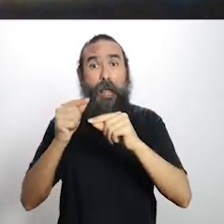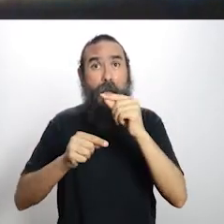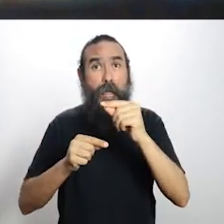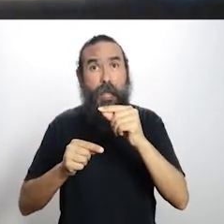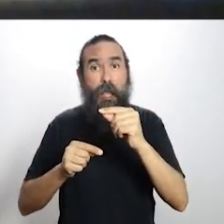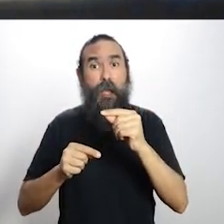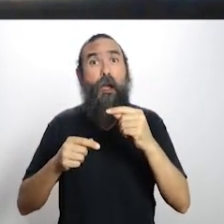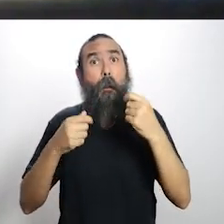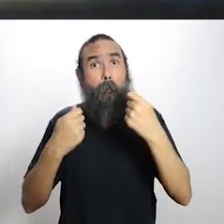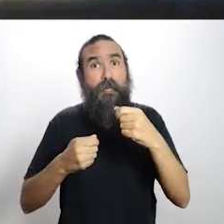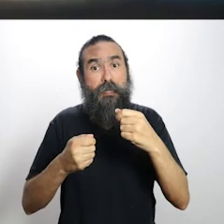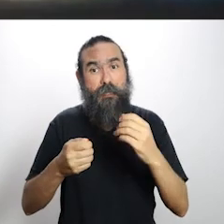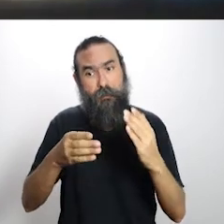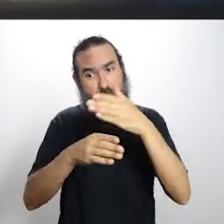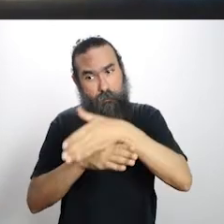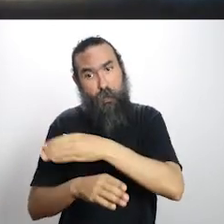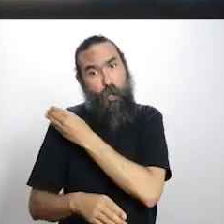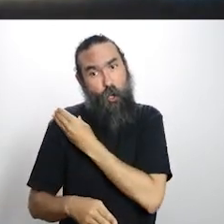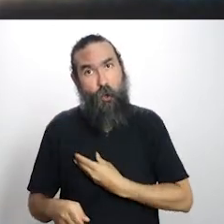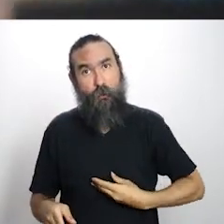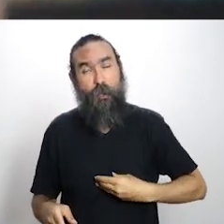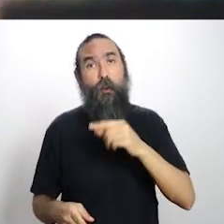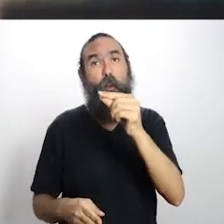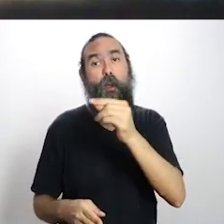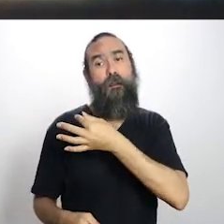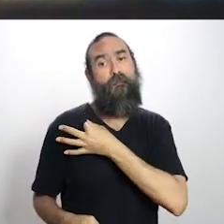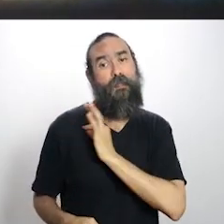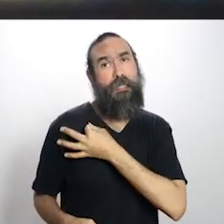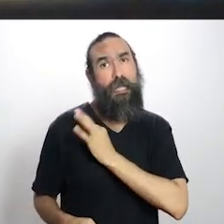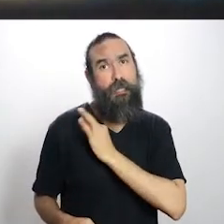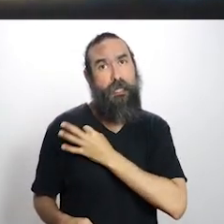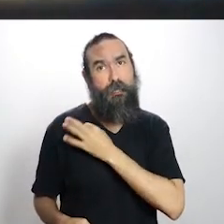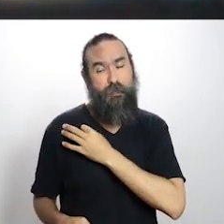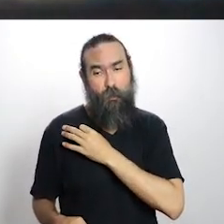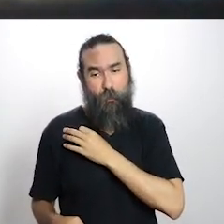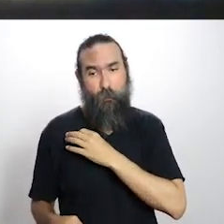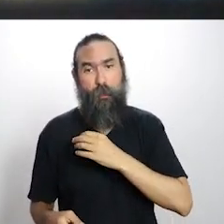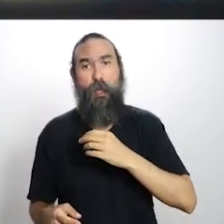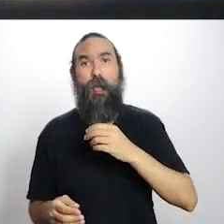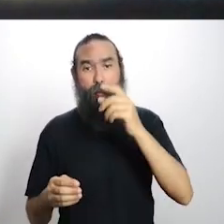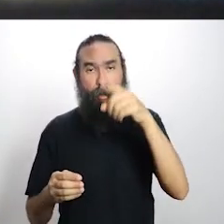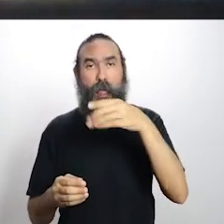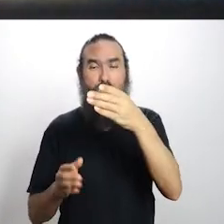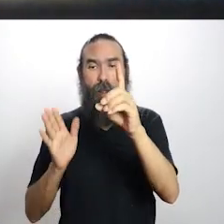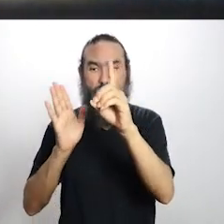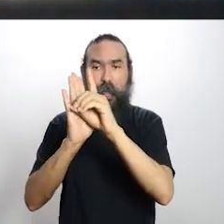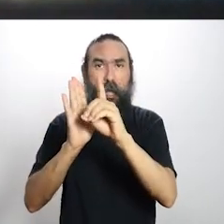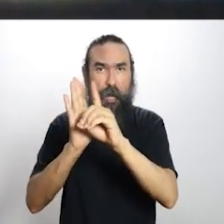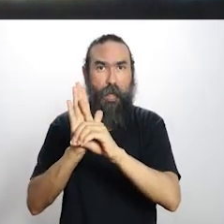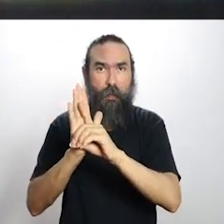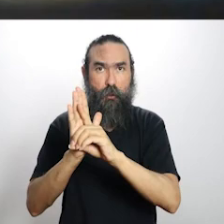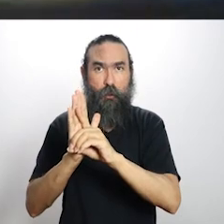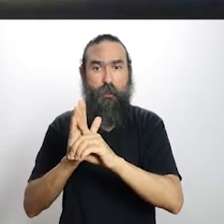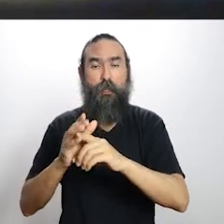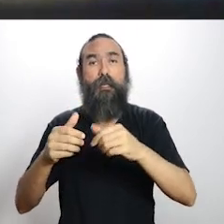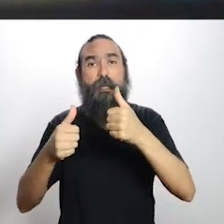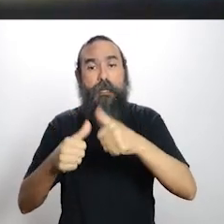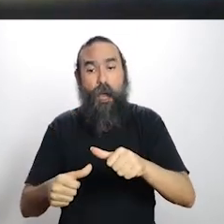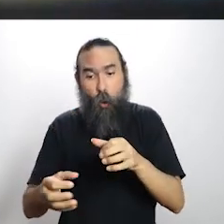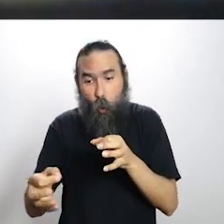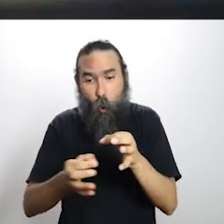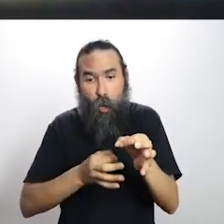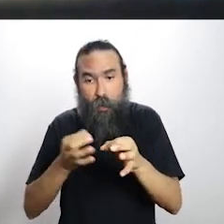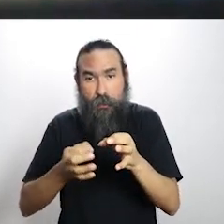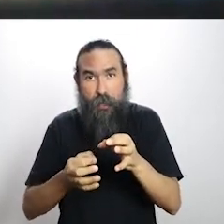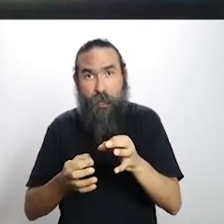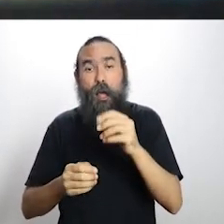utilizam também esse decreto que está sendo publicado que o que vai regulamentar as medidas para a lei a outra questão antes de encerrar que eu